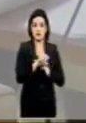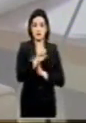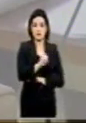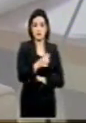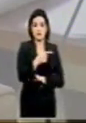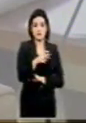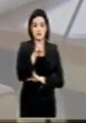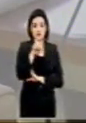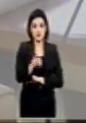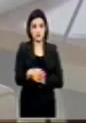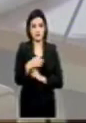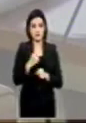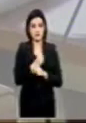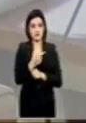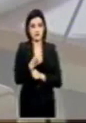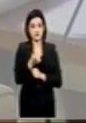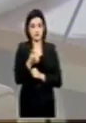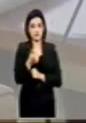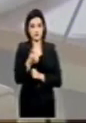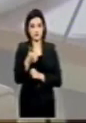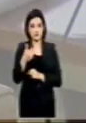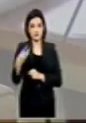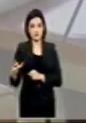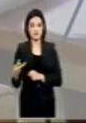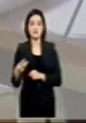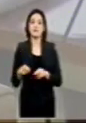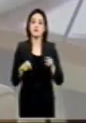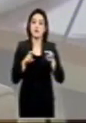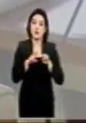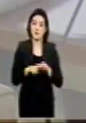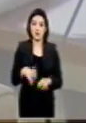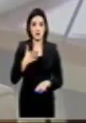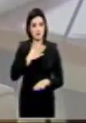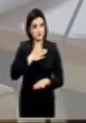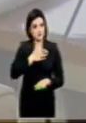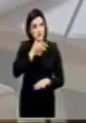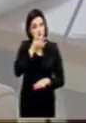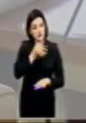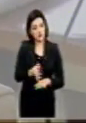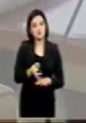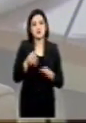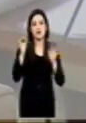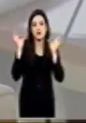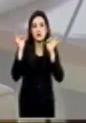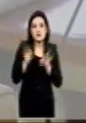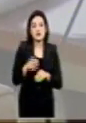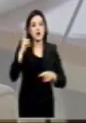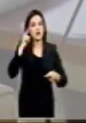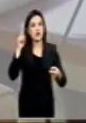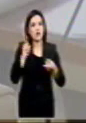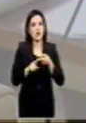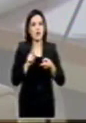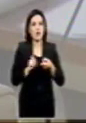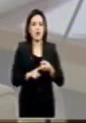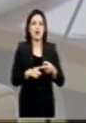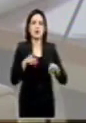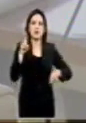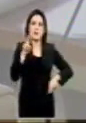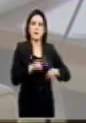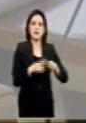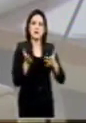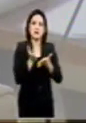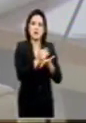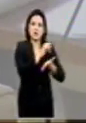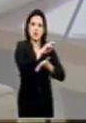isso, revela-se adequada, em meu ver, a apreensão de documentos e equipamentos associados à Polícia